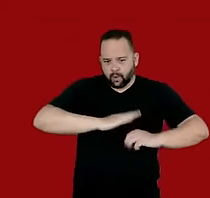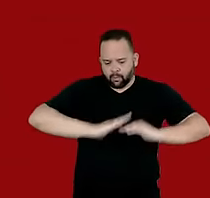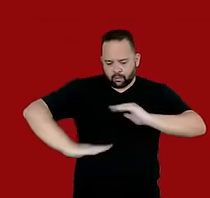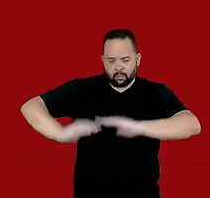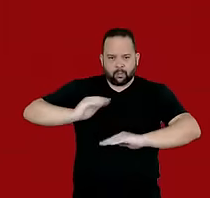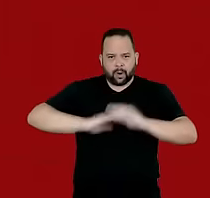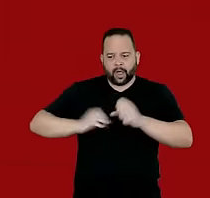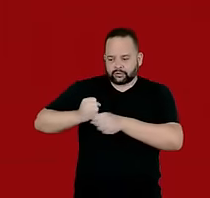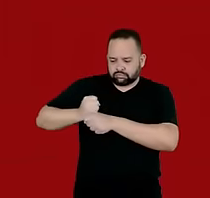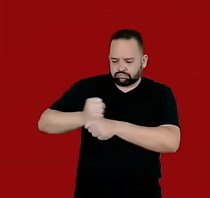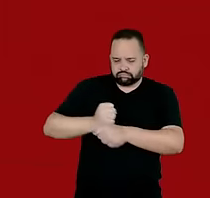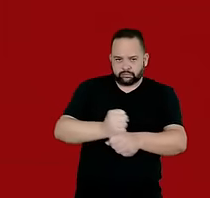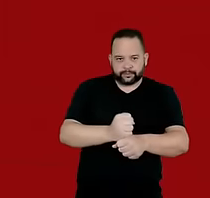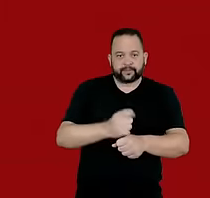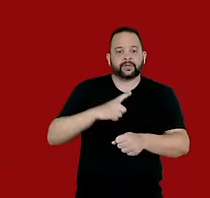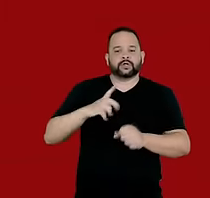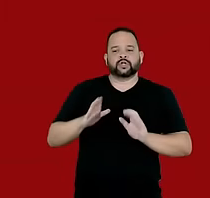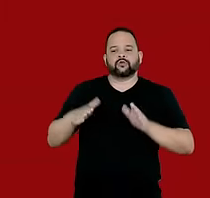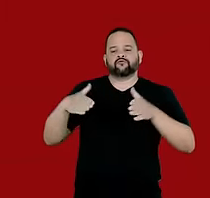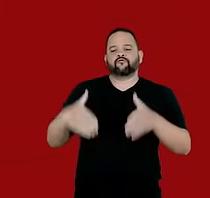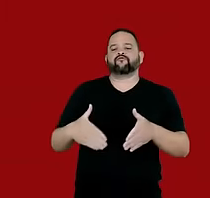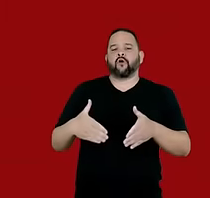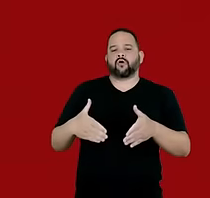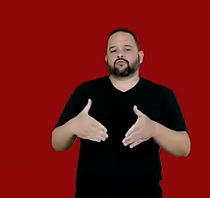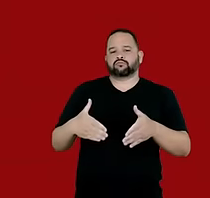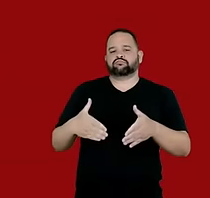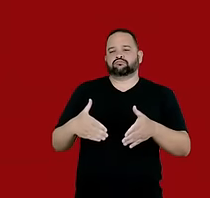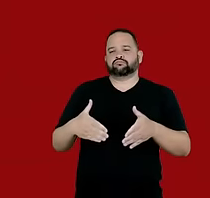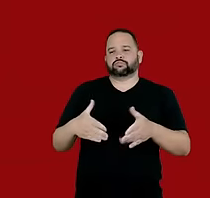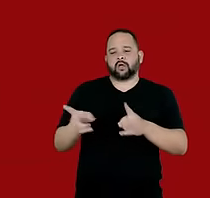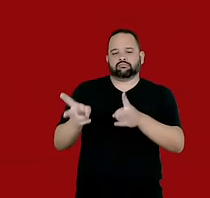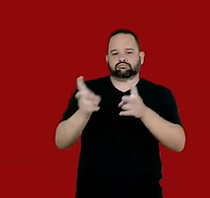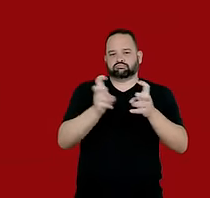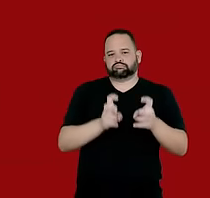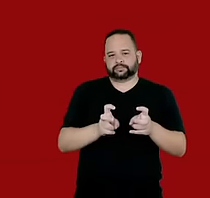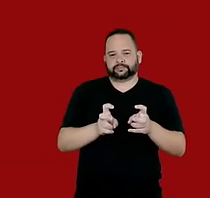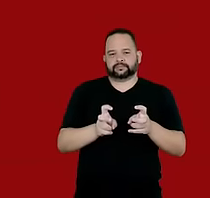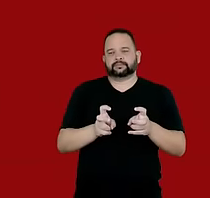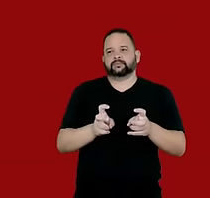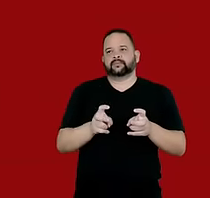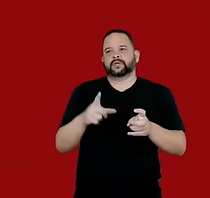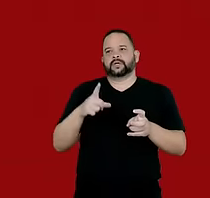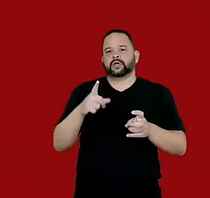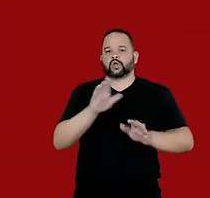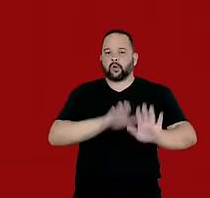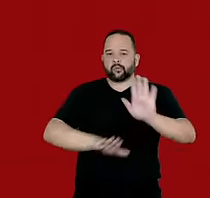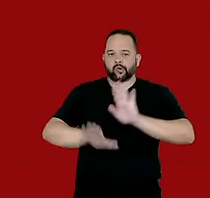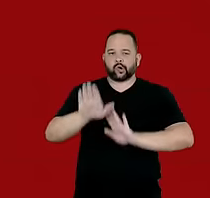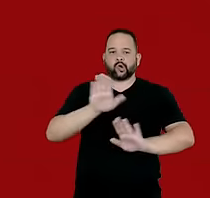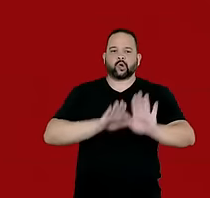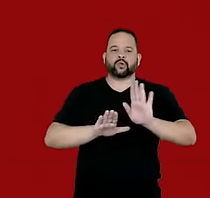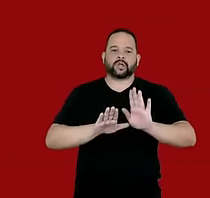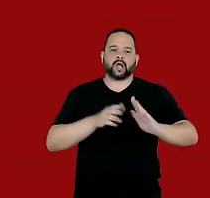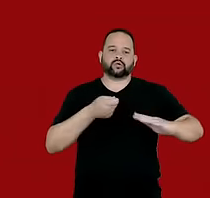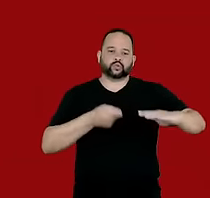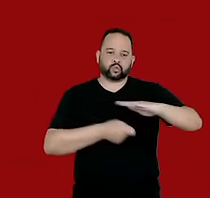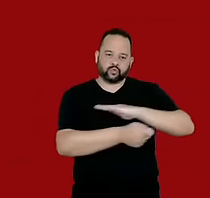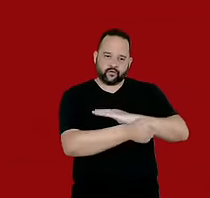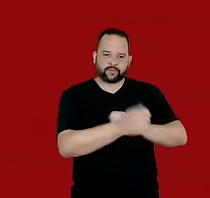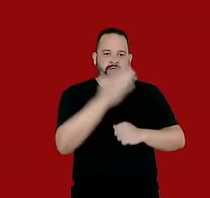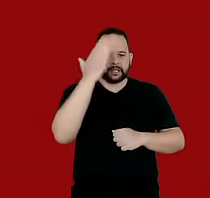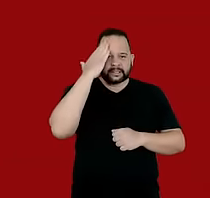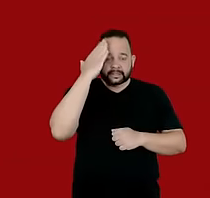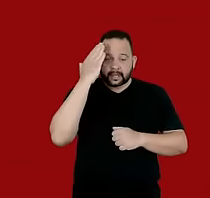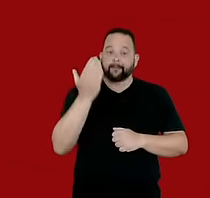focado na visão eh de ter cuidado com o investimento né de de saber que a volatilidade da renda fixa